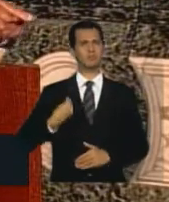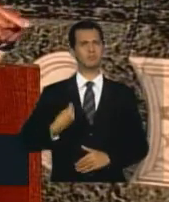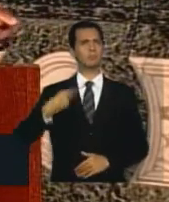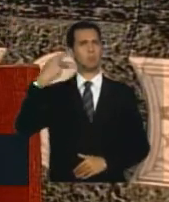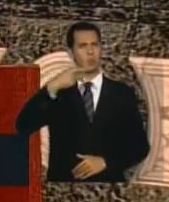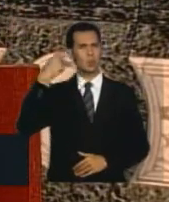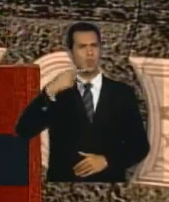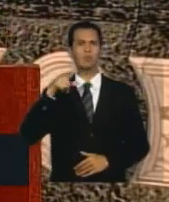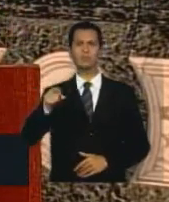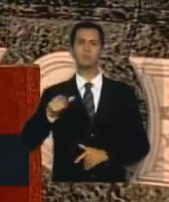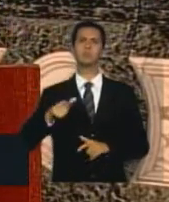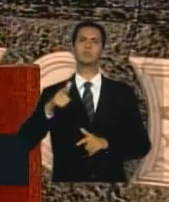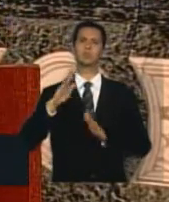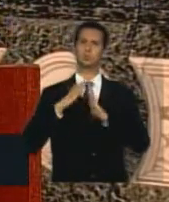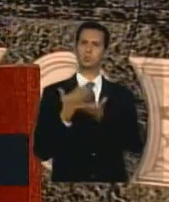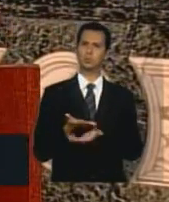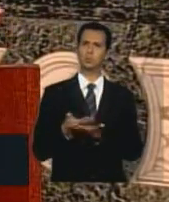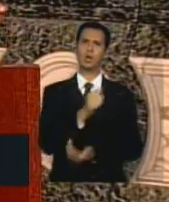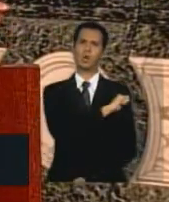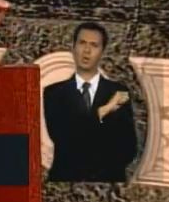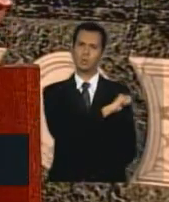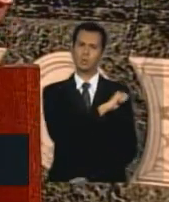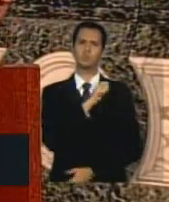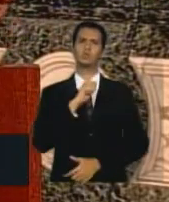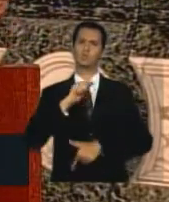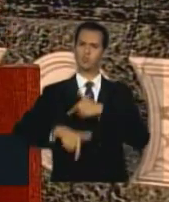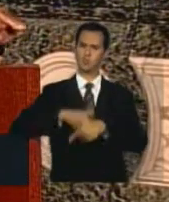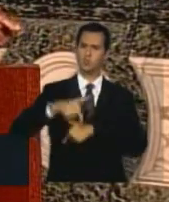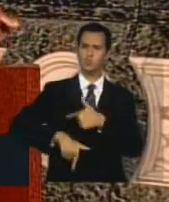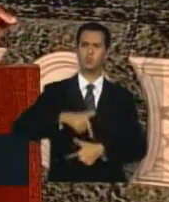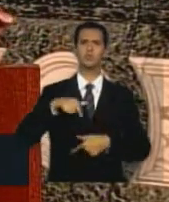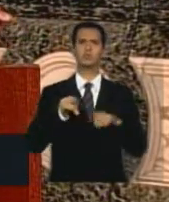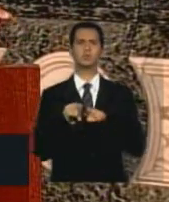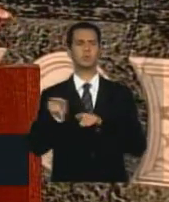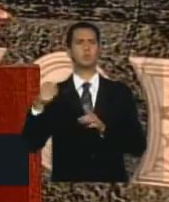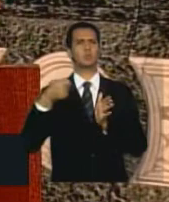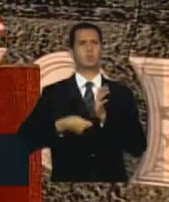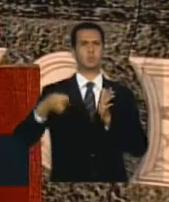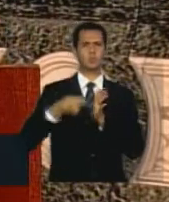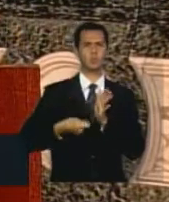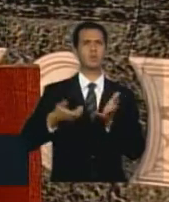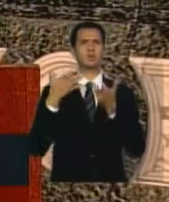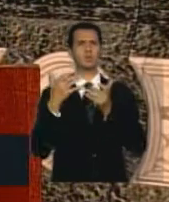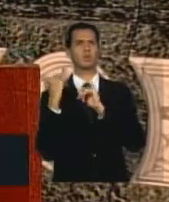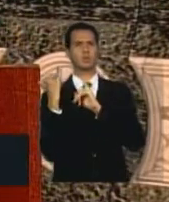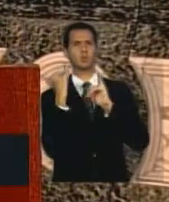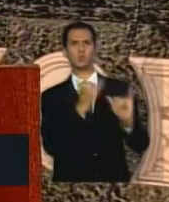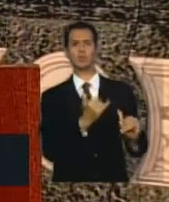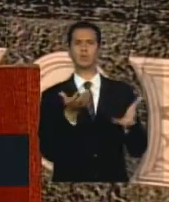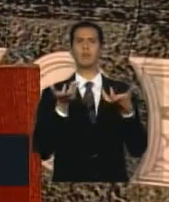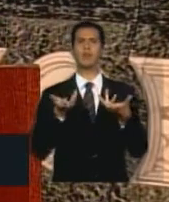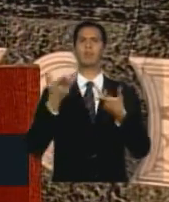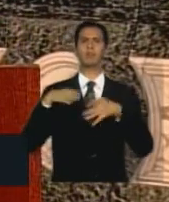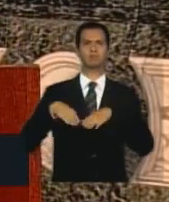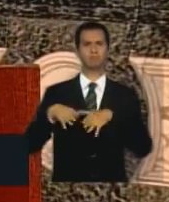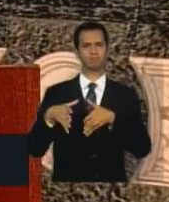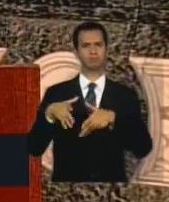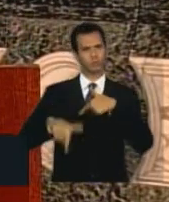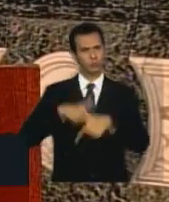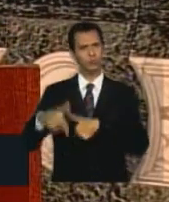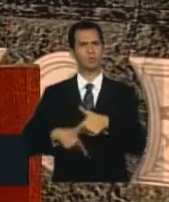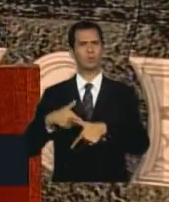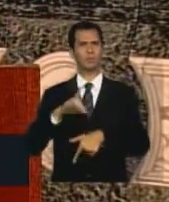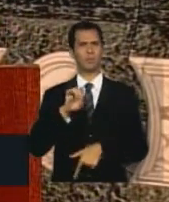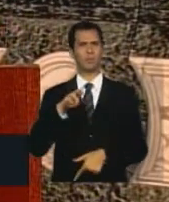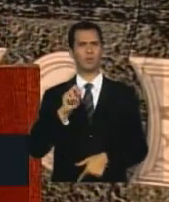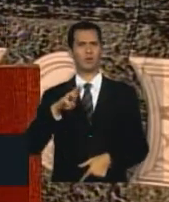das suas lutas estudantis, que vem da sua resistência e luta pela democracia e pela justiça social